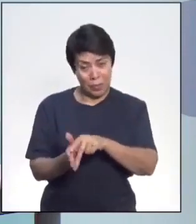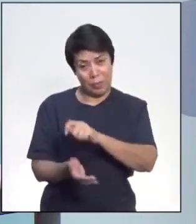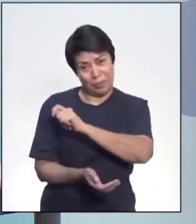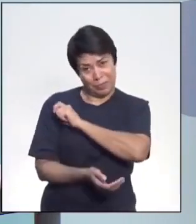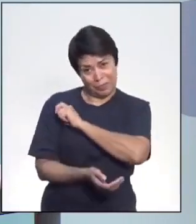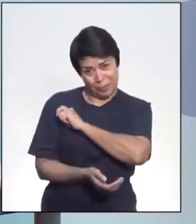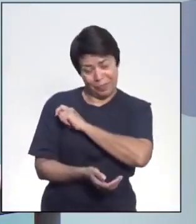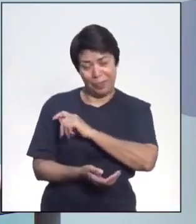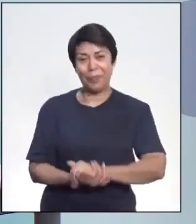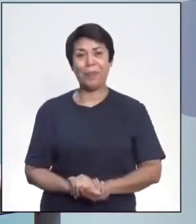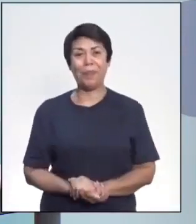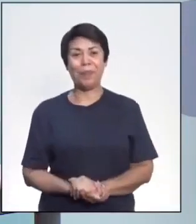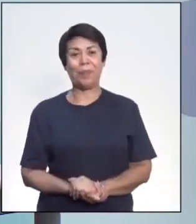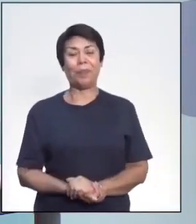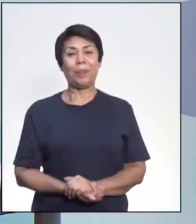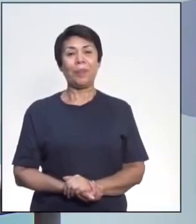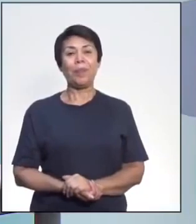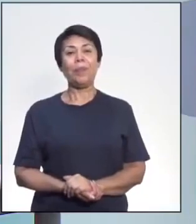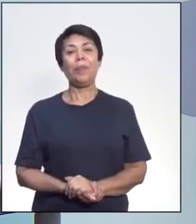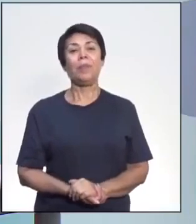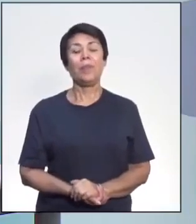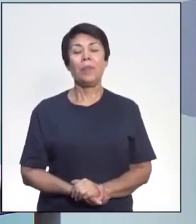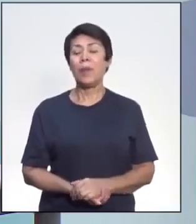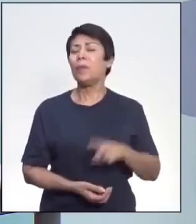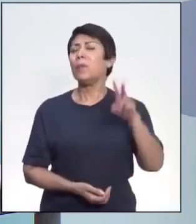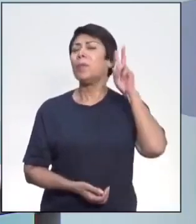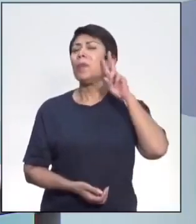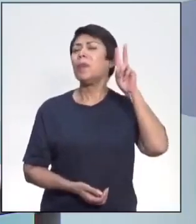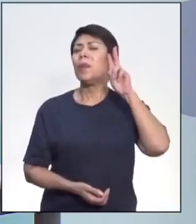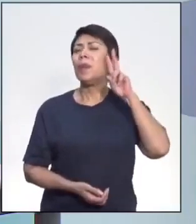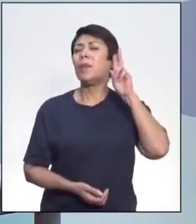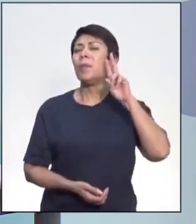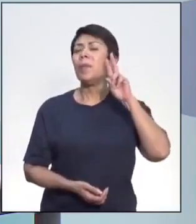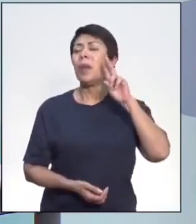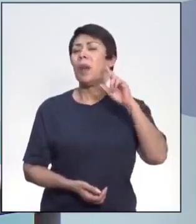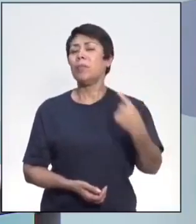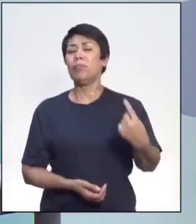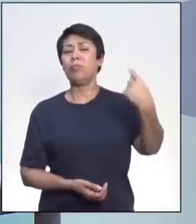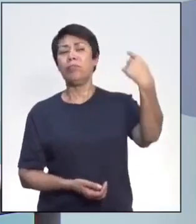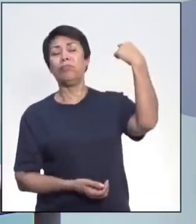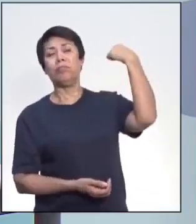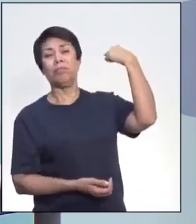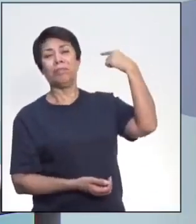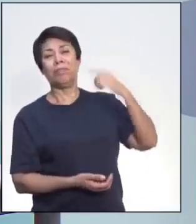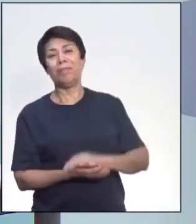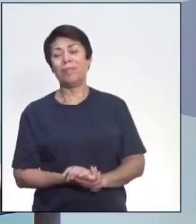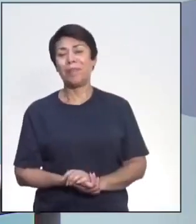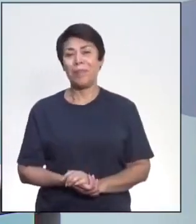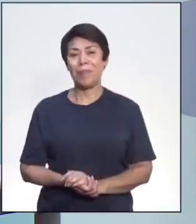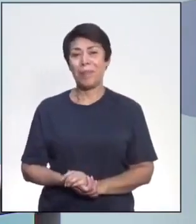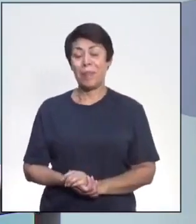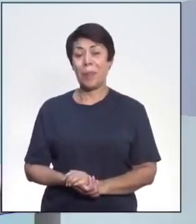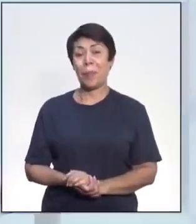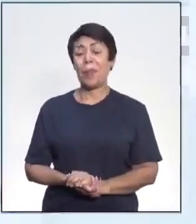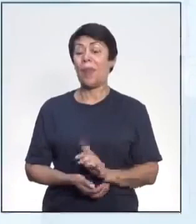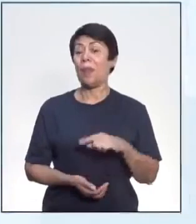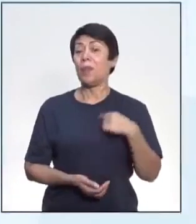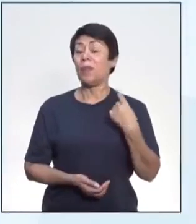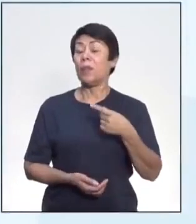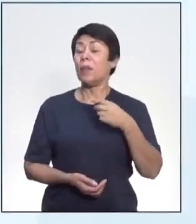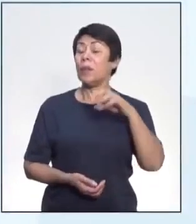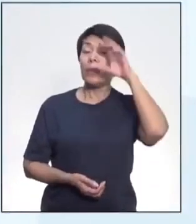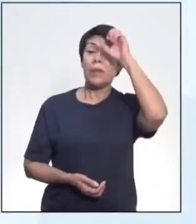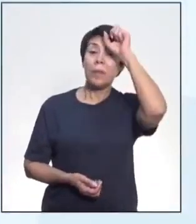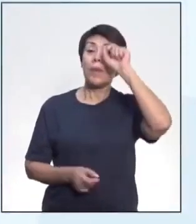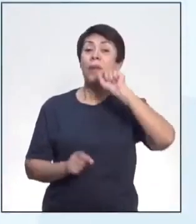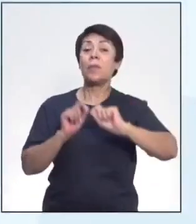aluno. Então, vamos recapitular um pouquinho a nossa aula passada, né? Que nós vimos o quê?